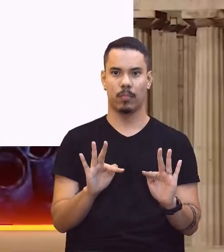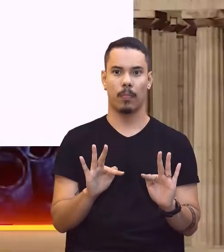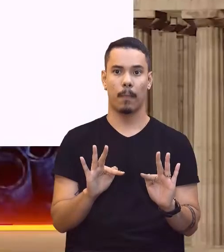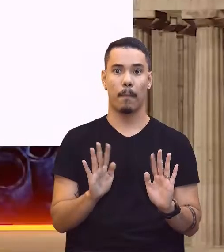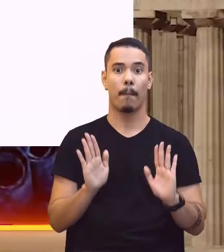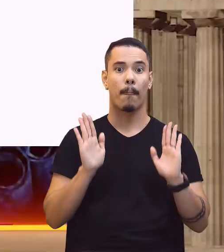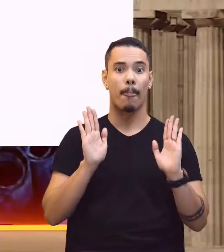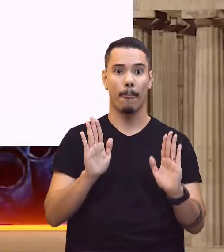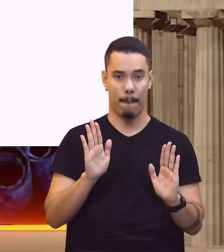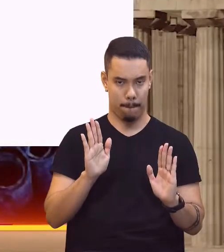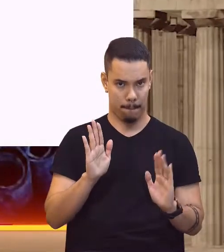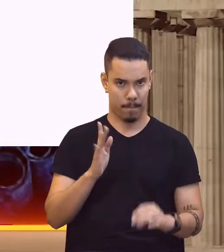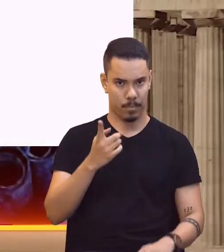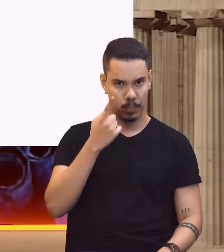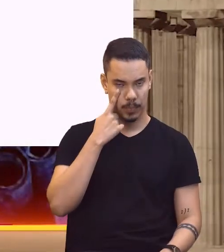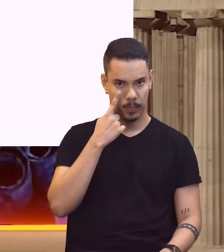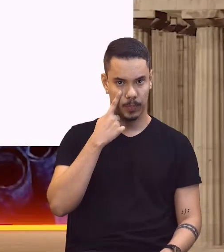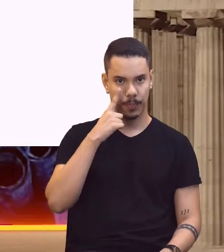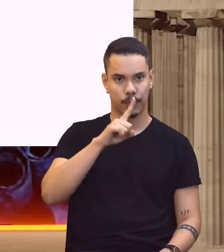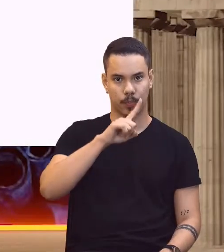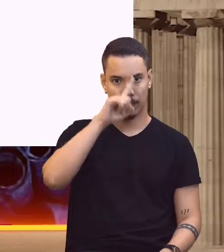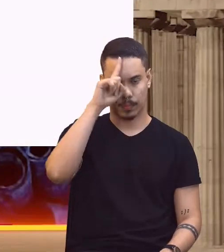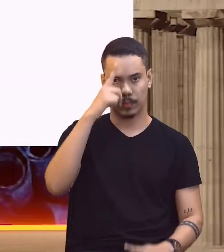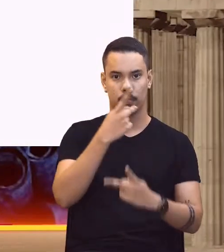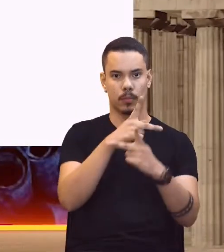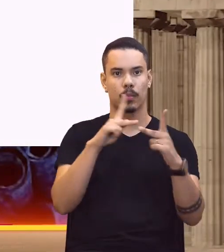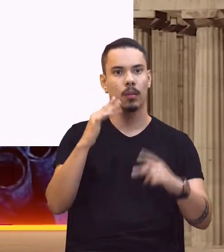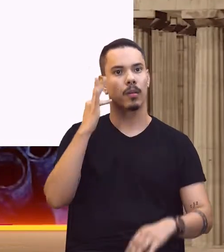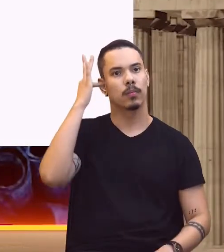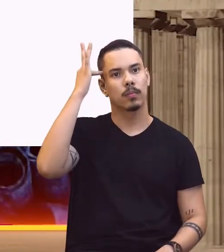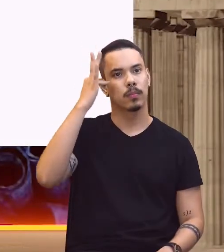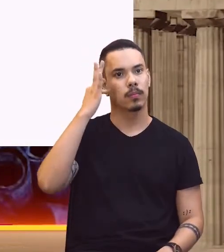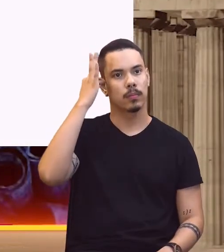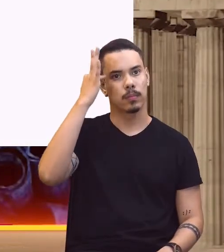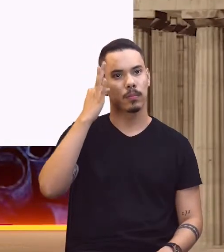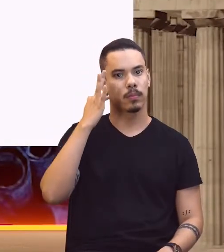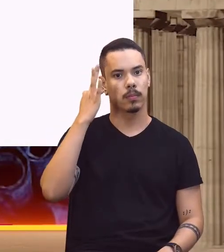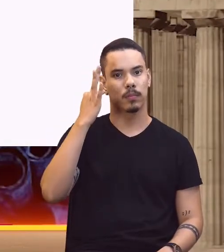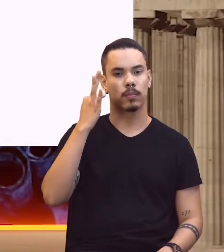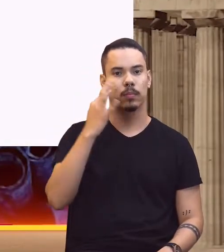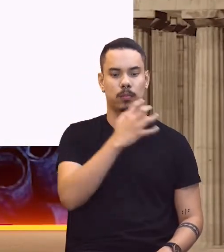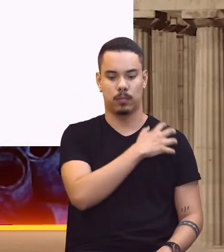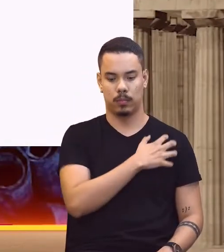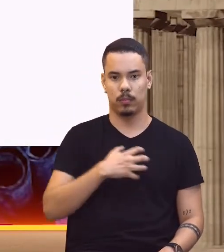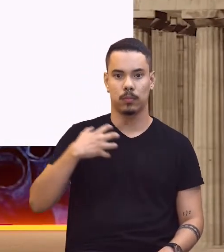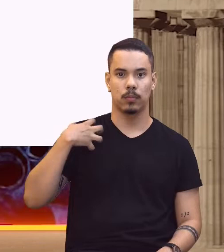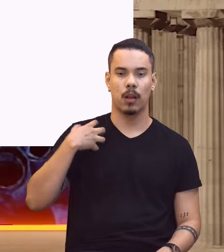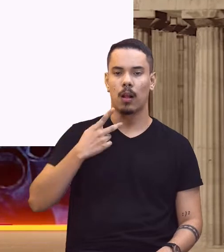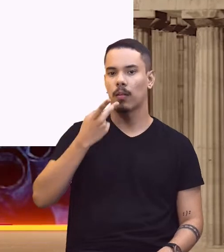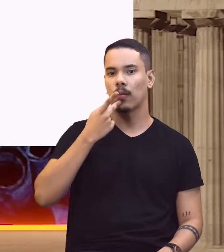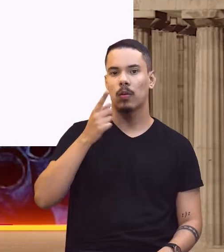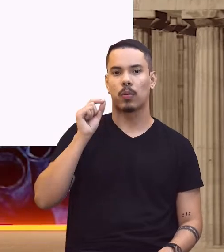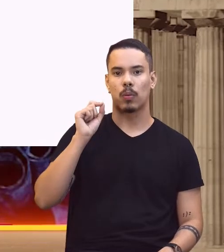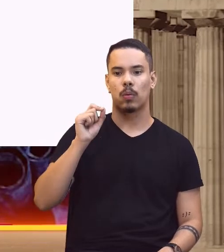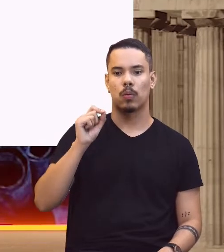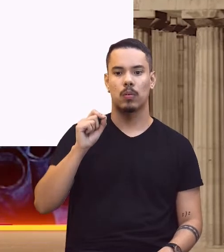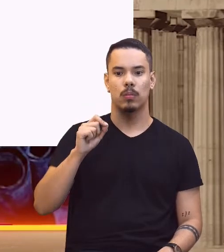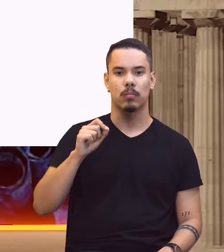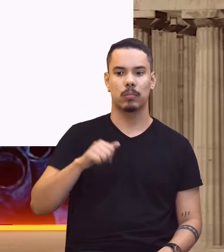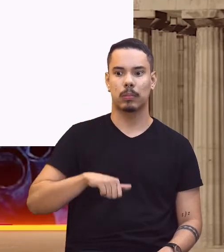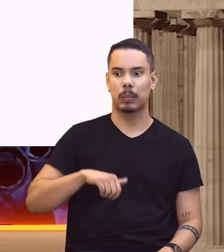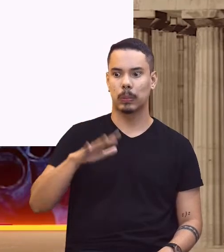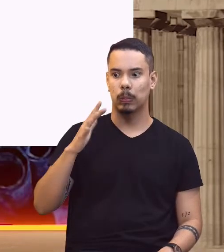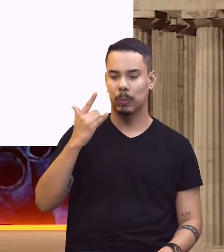Pessoal, só para vocês terem uma ideia, o filósofo Aristóteles, ele dizia: aquilo que o homem mais deseja em toda a